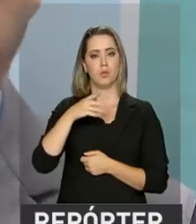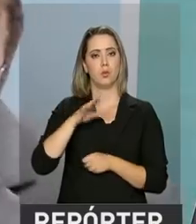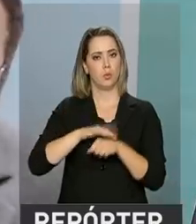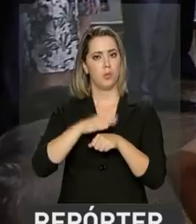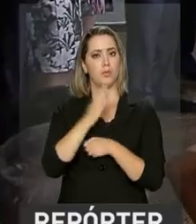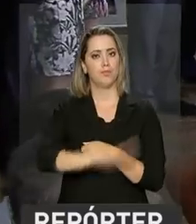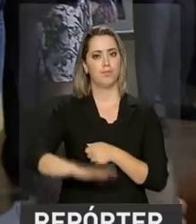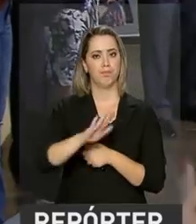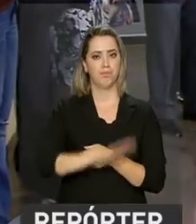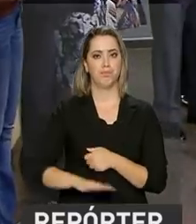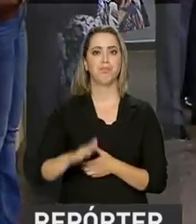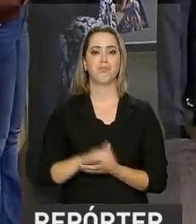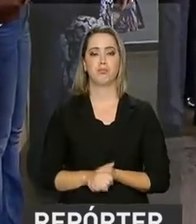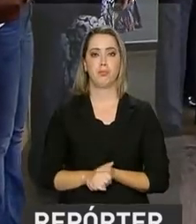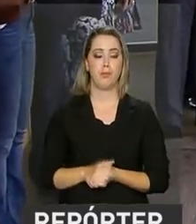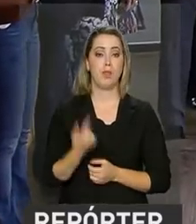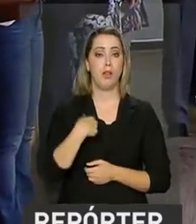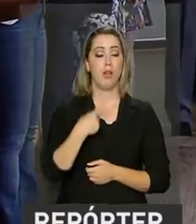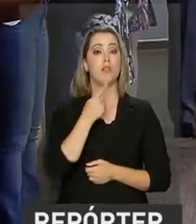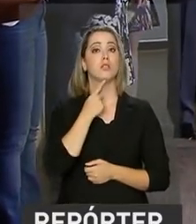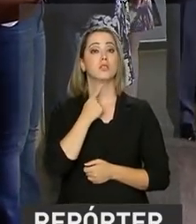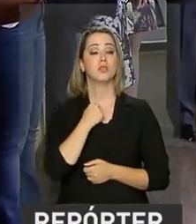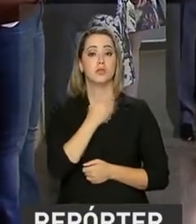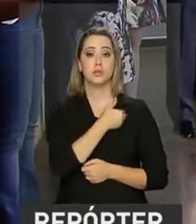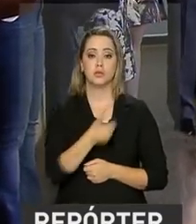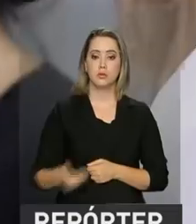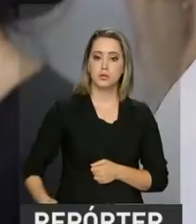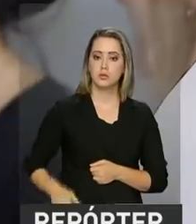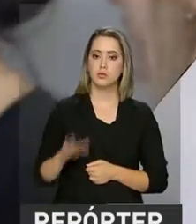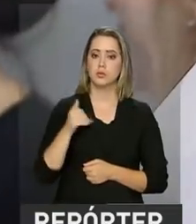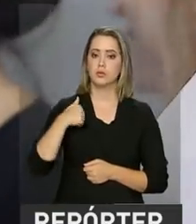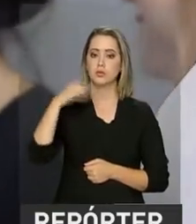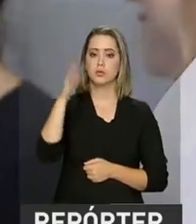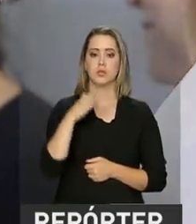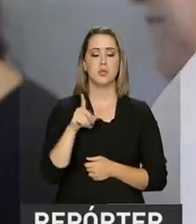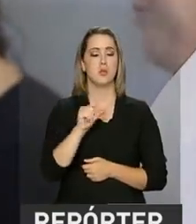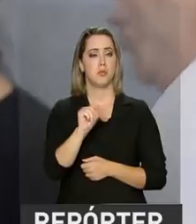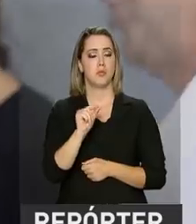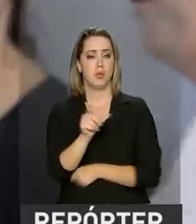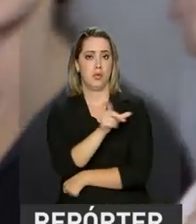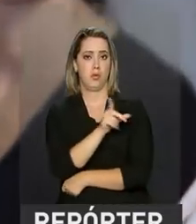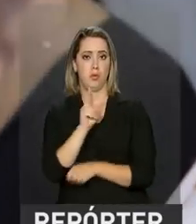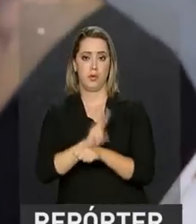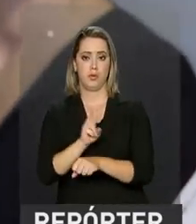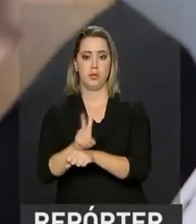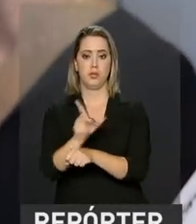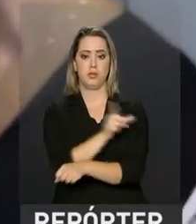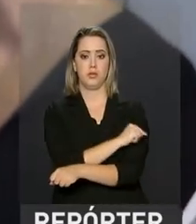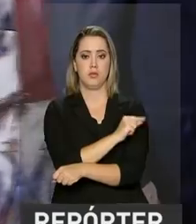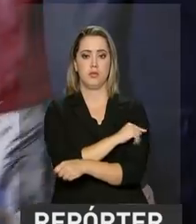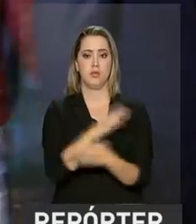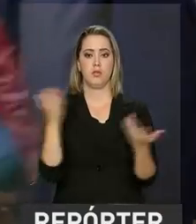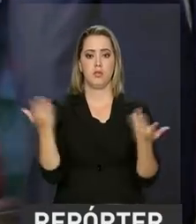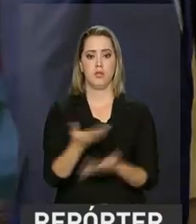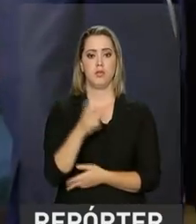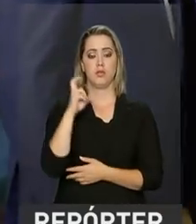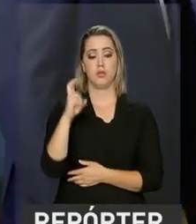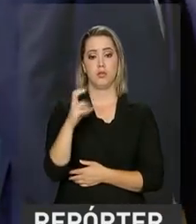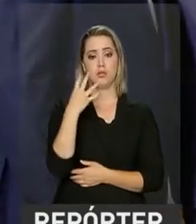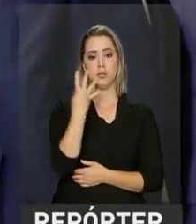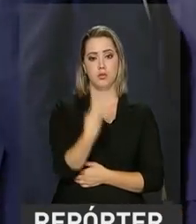nossa população. A intenção do governo é garantir maior cobertura vacinal. Agora são cerca de